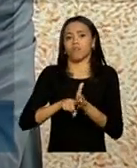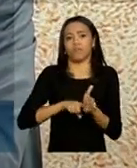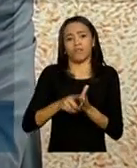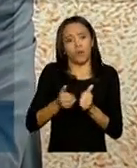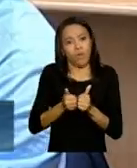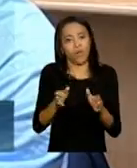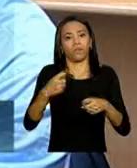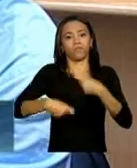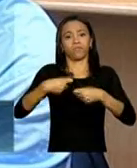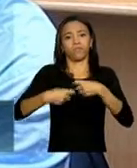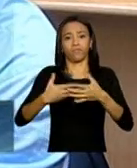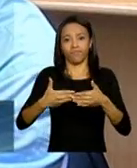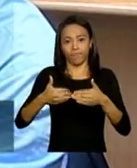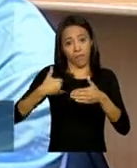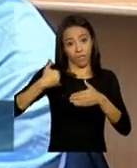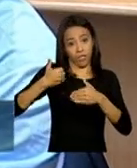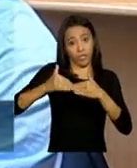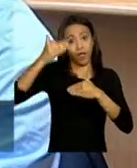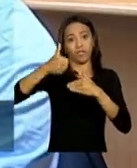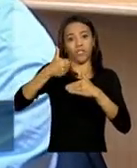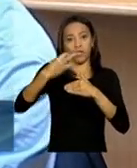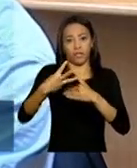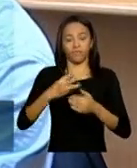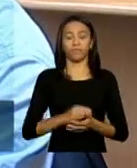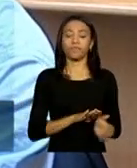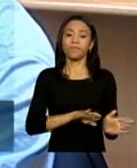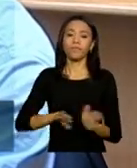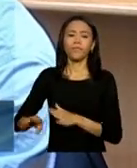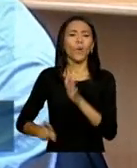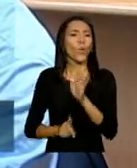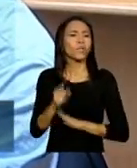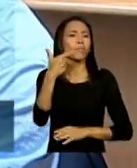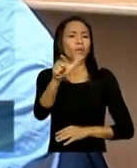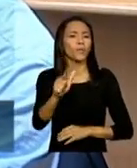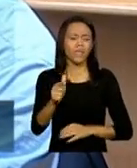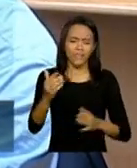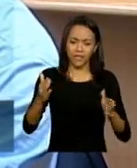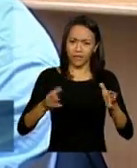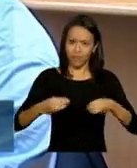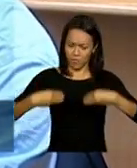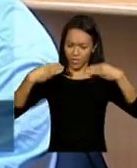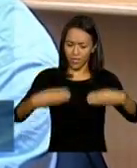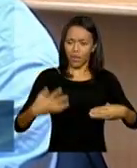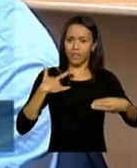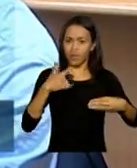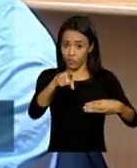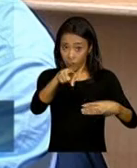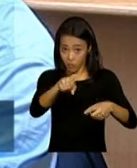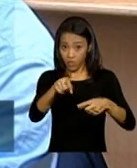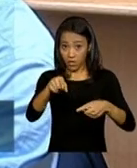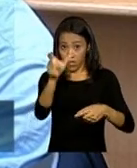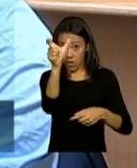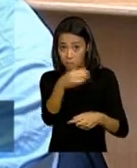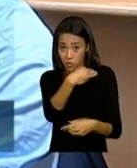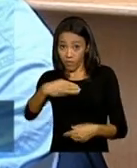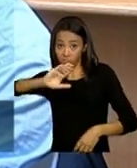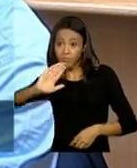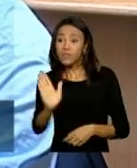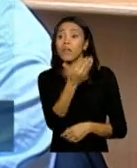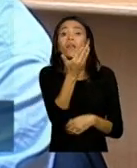sexual e Ministro por fim com relação à transição aqui no ministério como é que vai se dar essa transição que Pontos o senhor